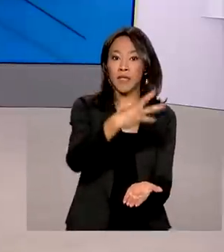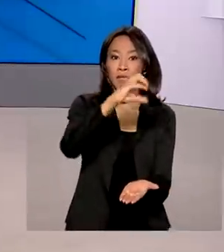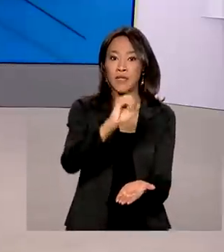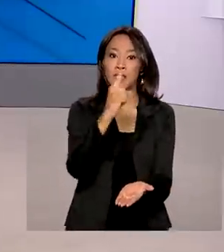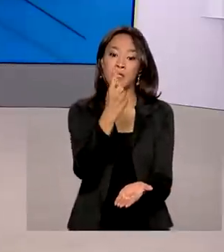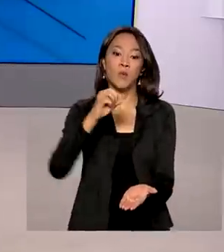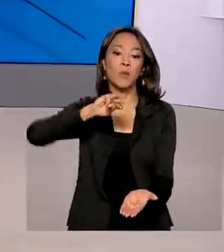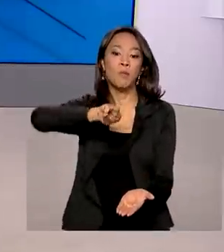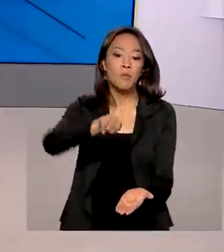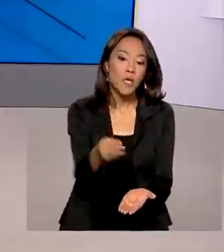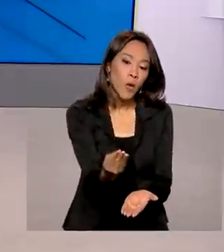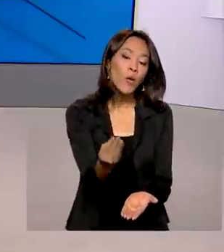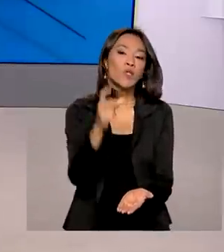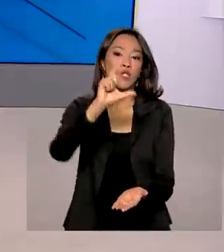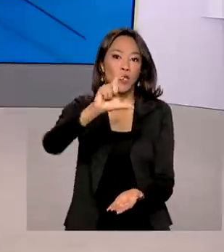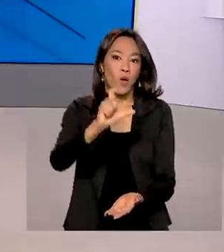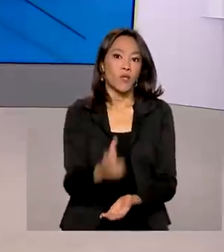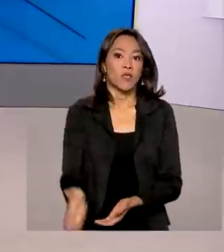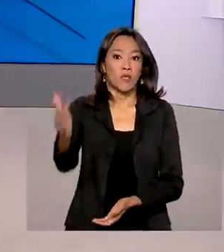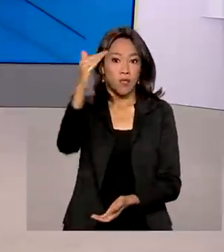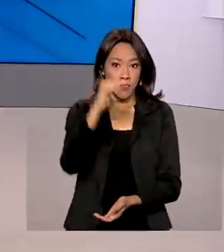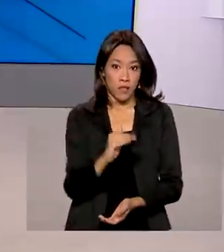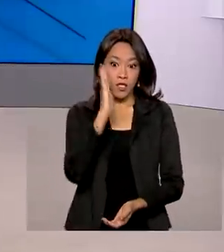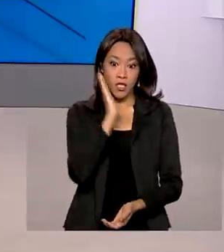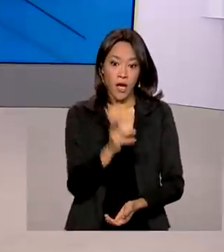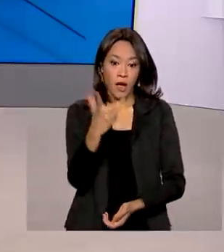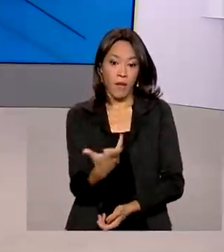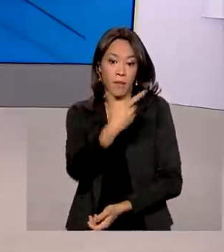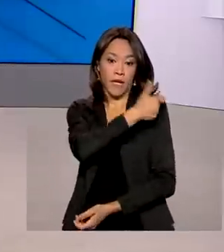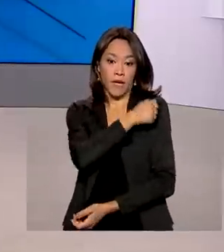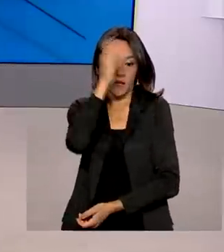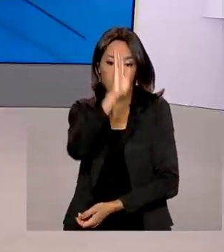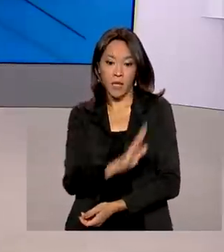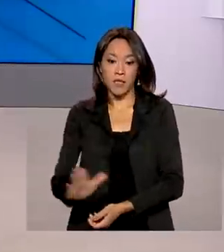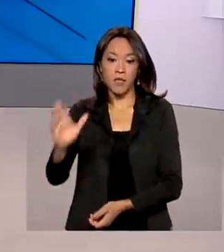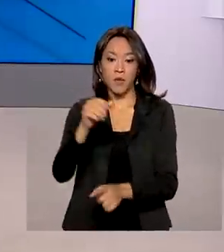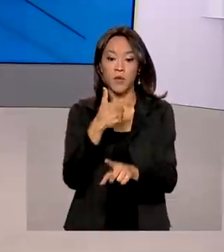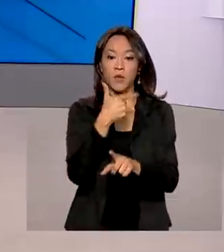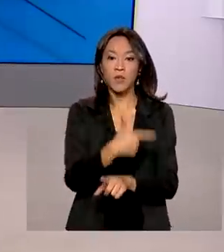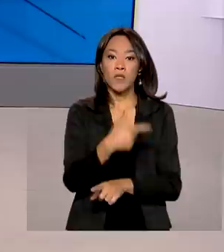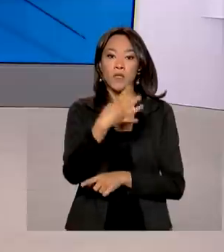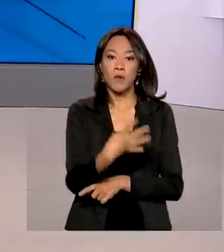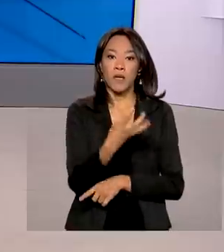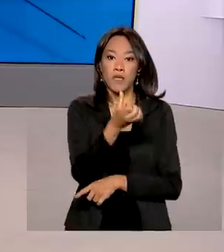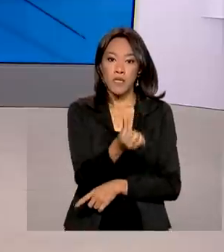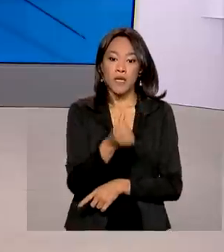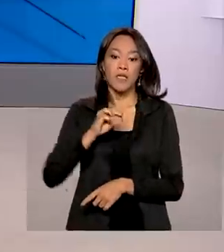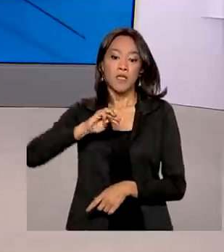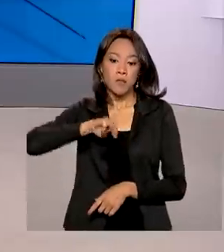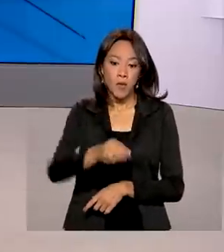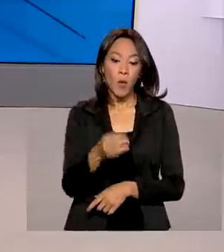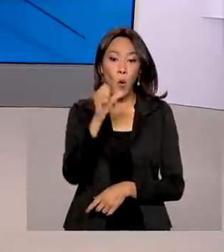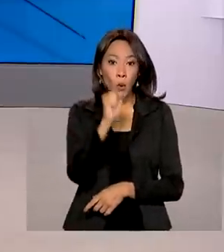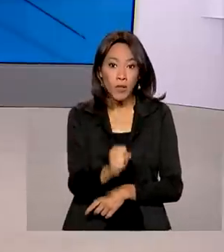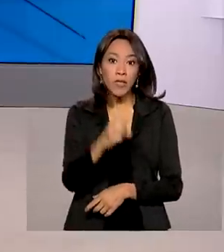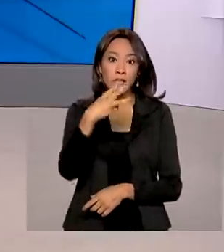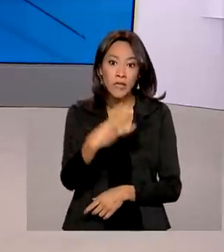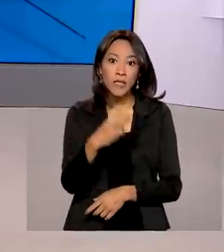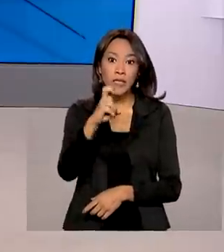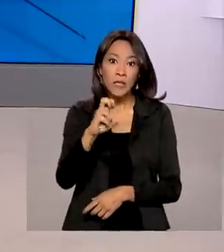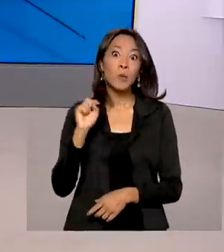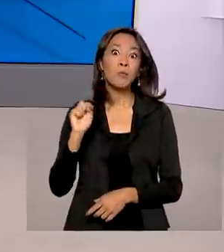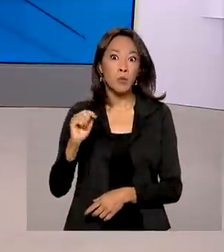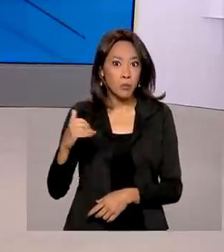de doses de vacinas as doses aplicadas ultrapassam em 246 milhões 835